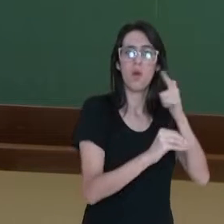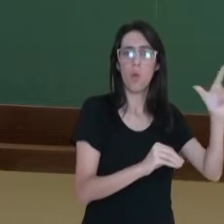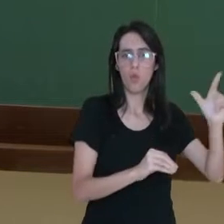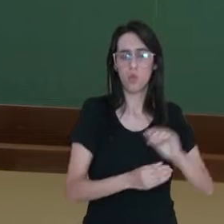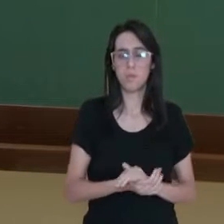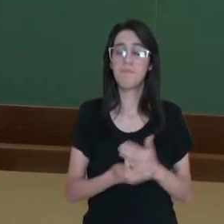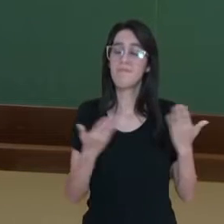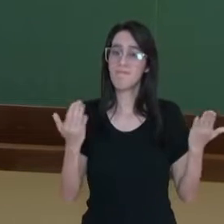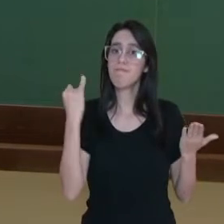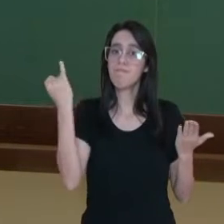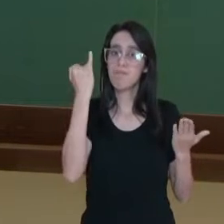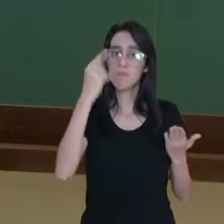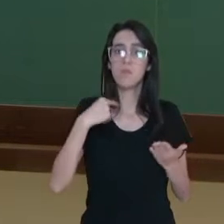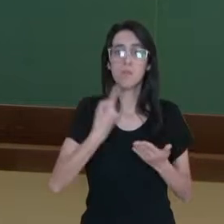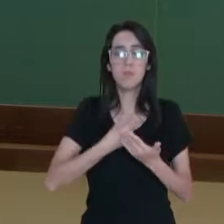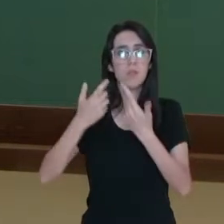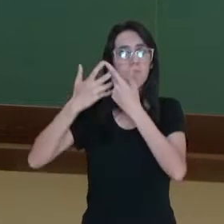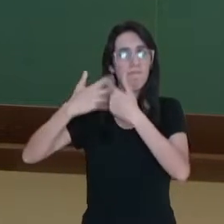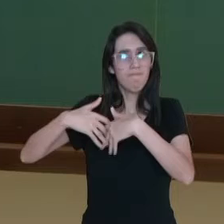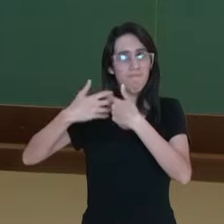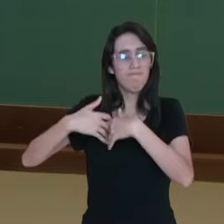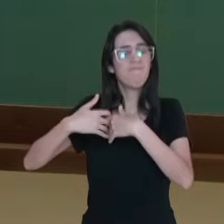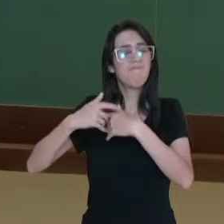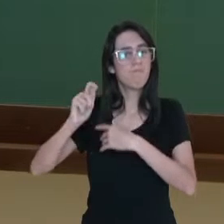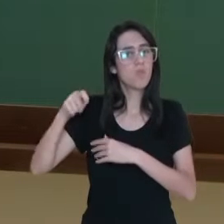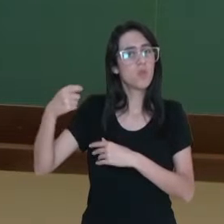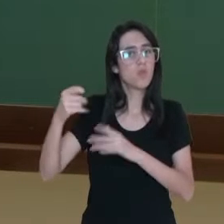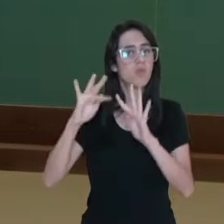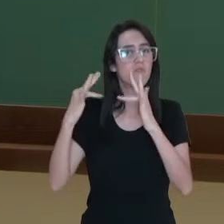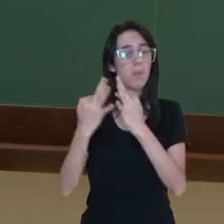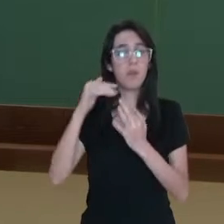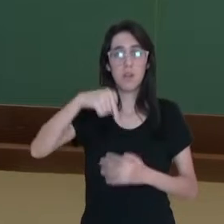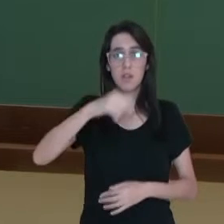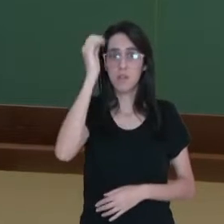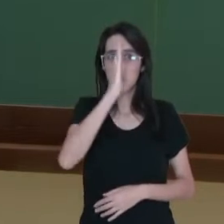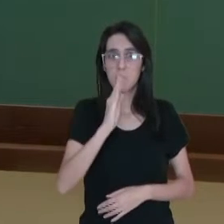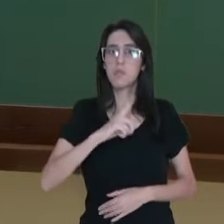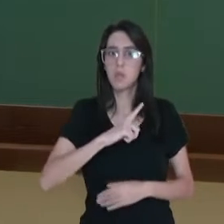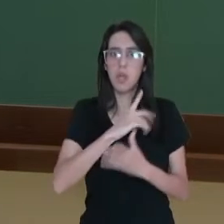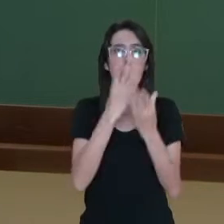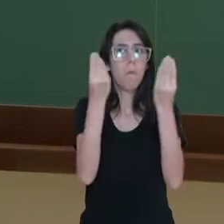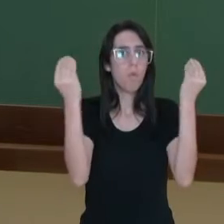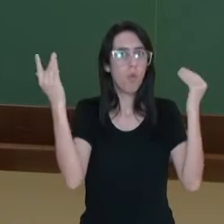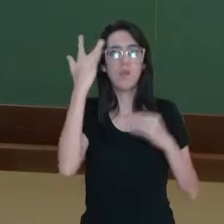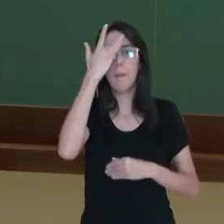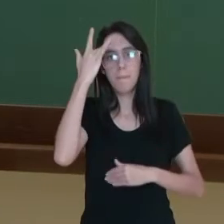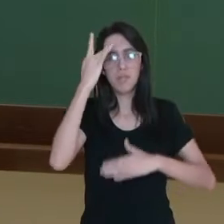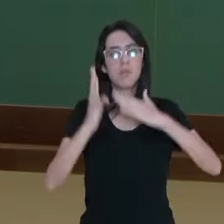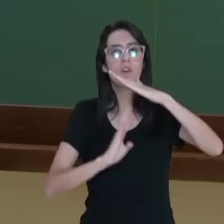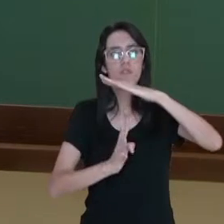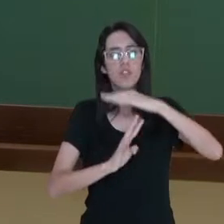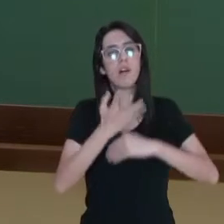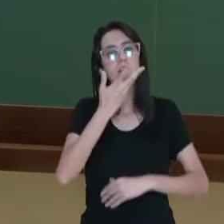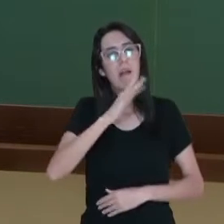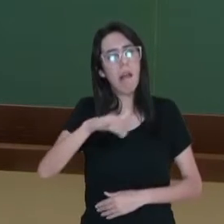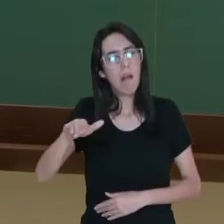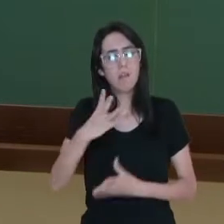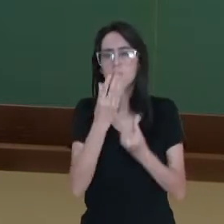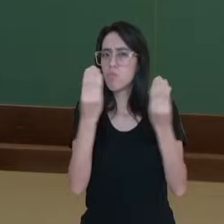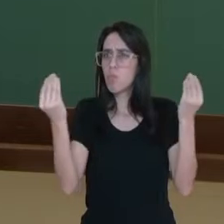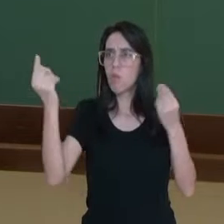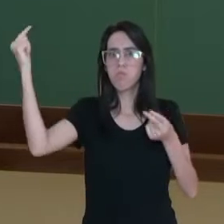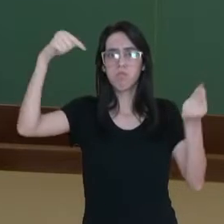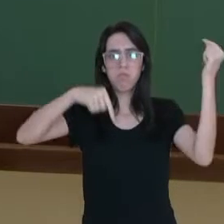sobre essas situações, sobre essas pessoas. Aqui no Brasil nós temos sim muitas pessoas, crianças refugiadas,